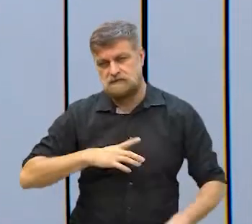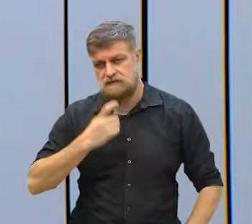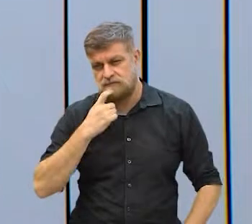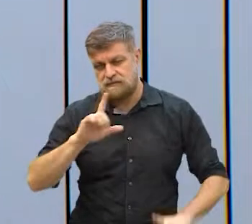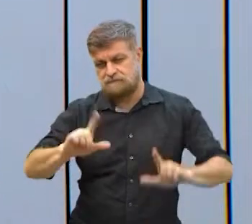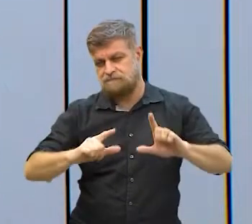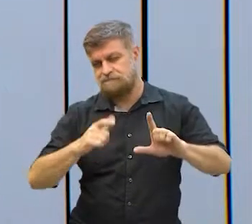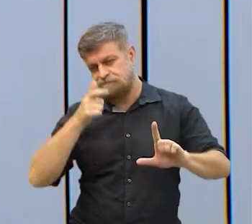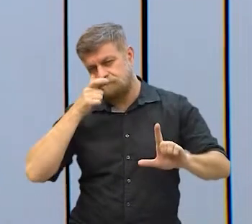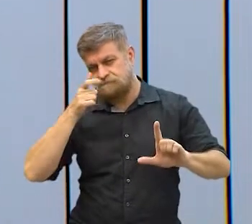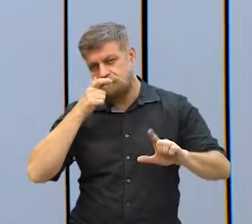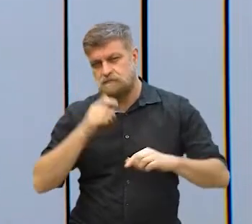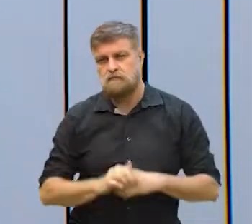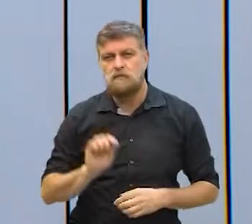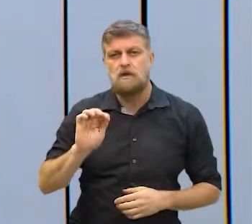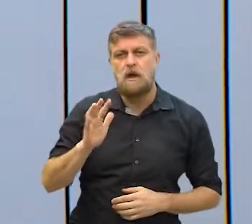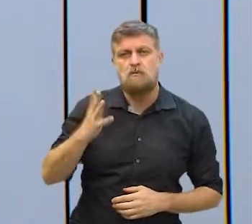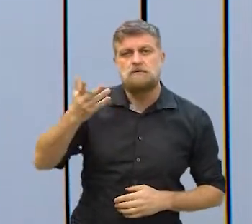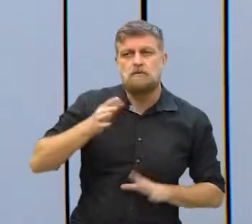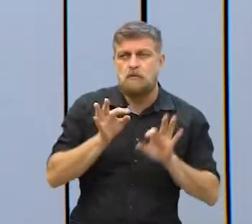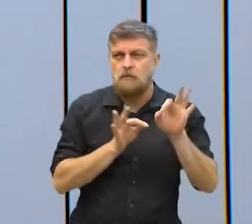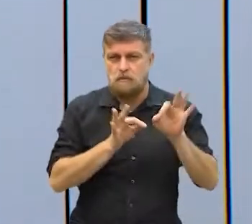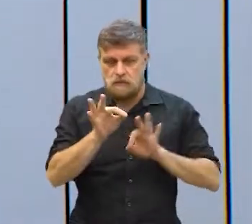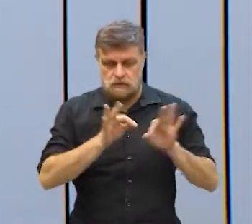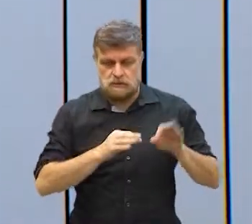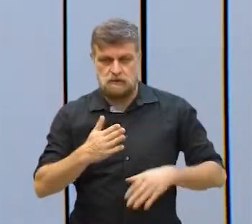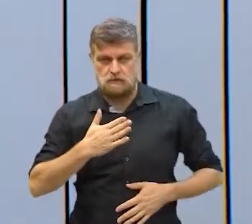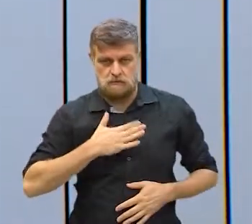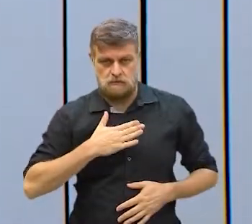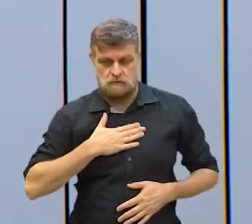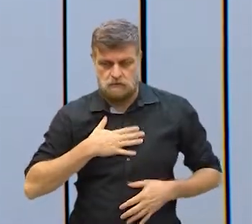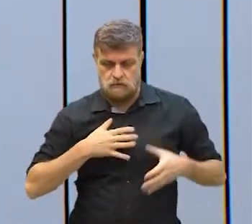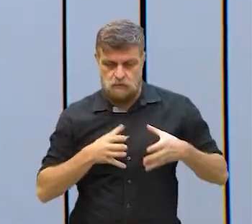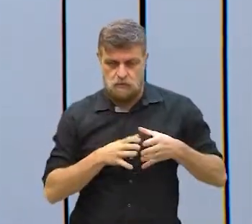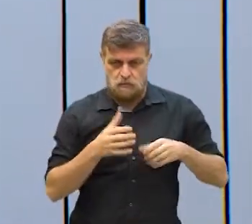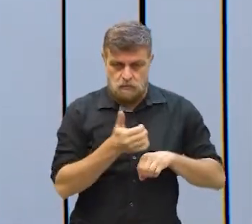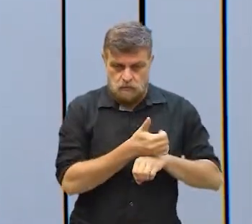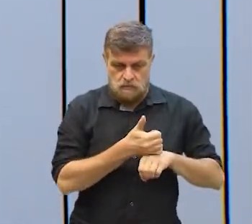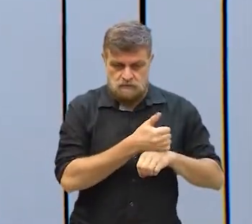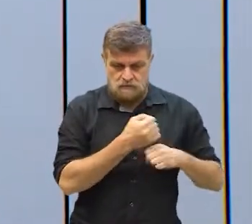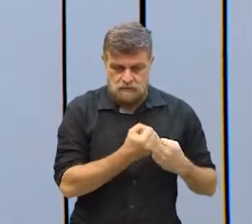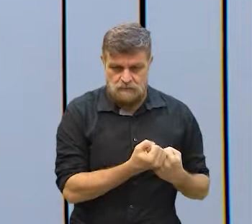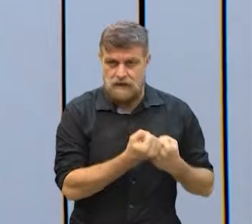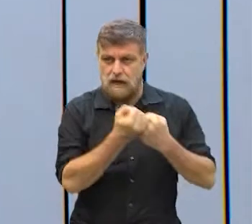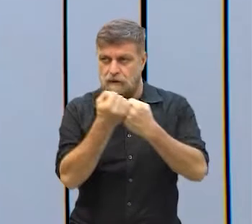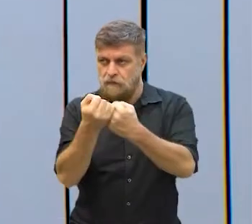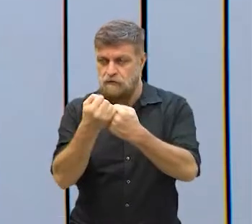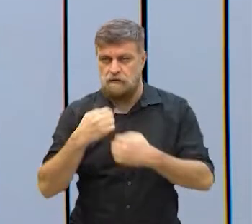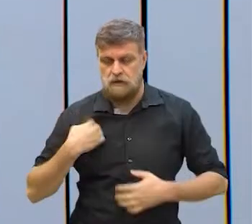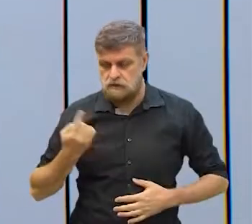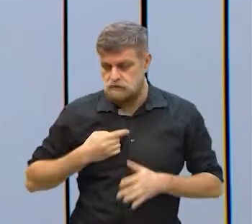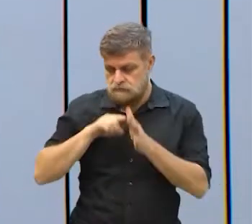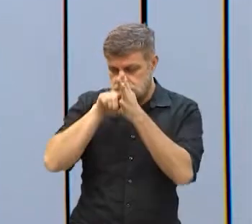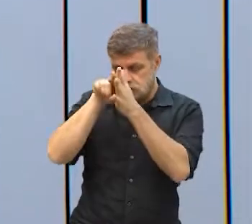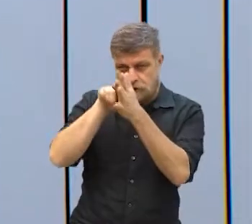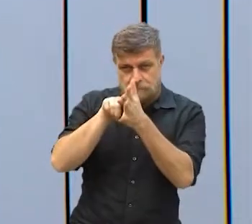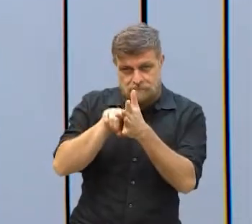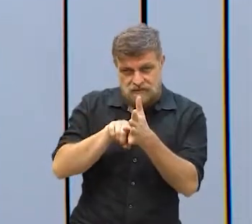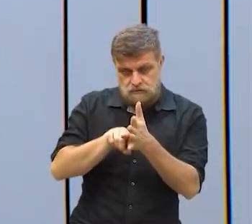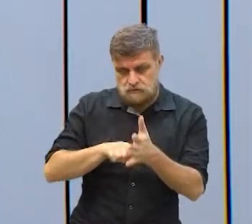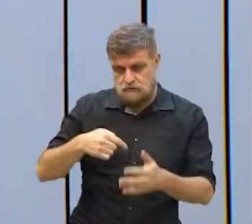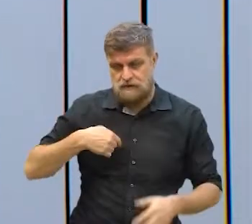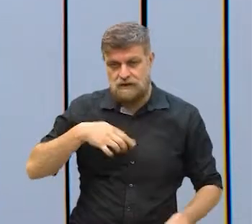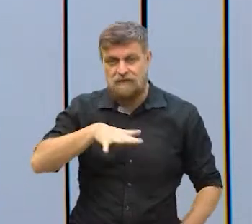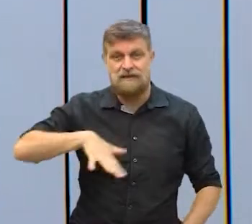Campinas. Isso aí foi assim um projeto do meu pessoal, que apoiou muita gente do meu gabinete, e a gente pesquisou um pouco, e eu,